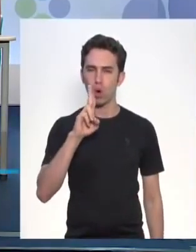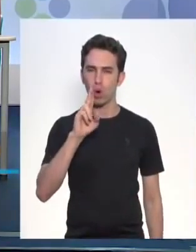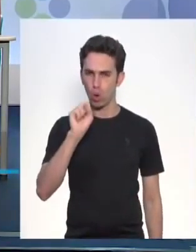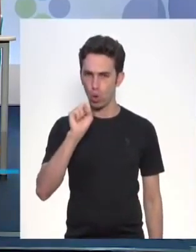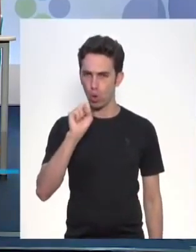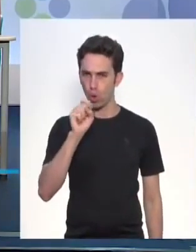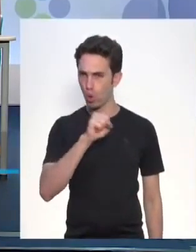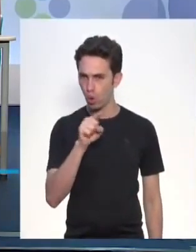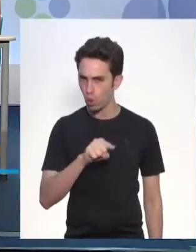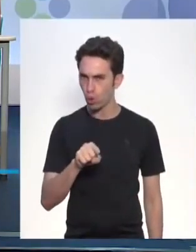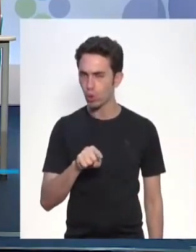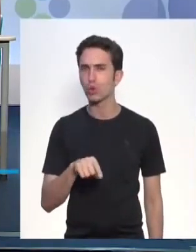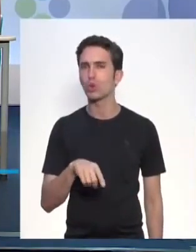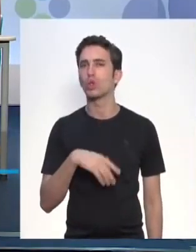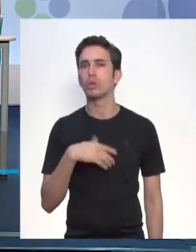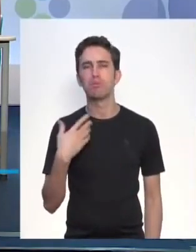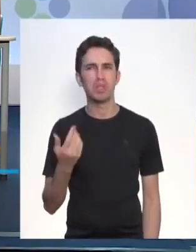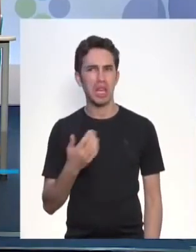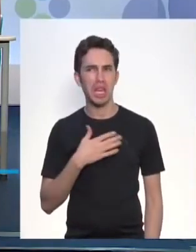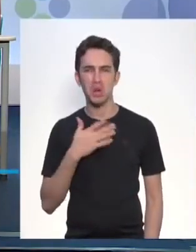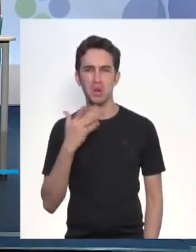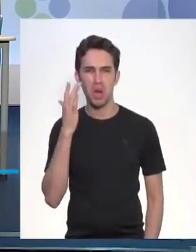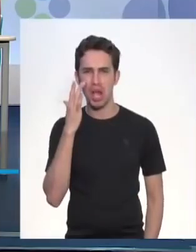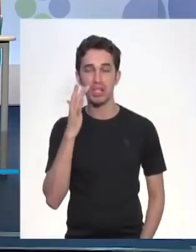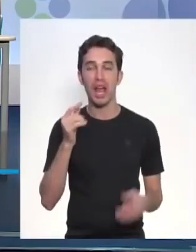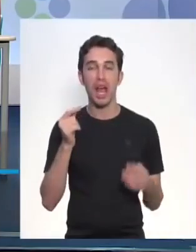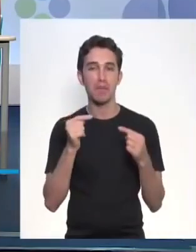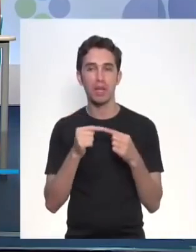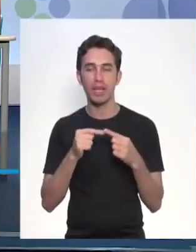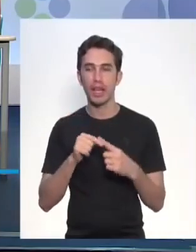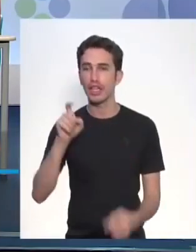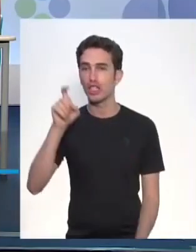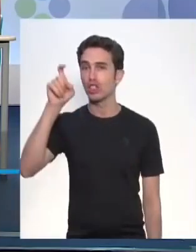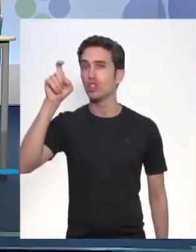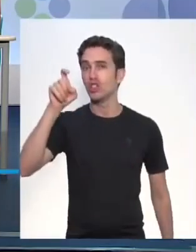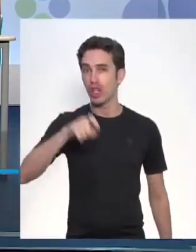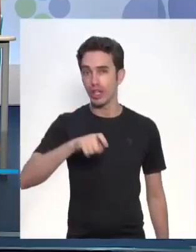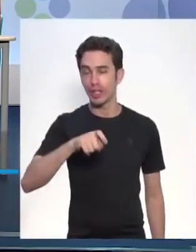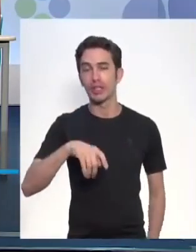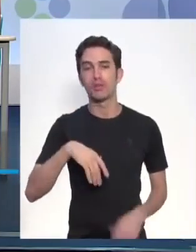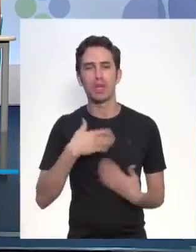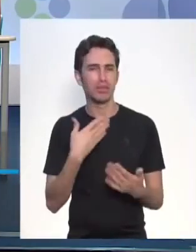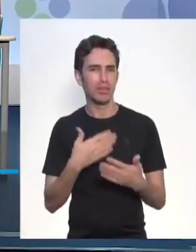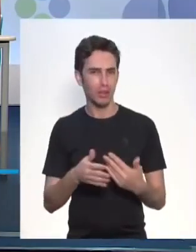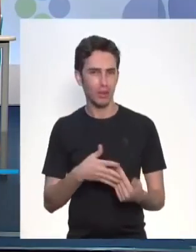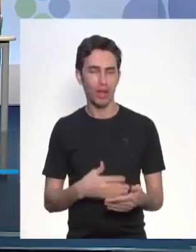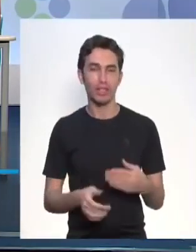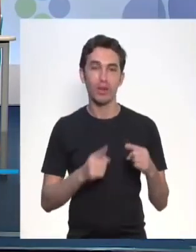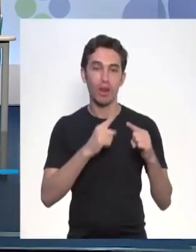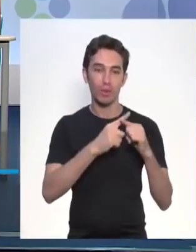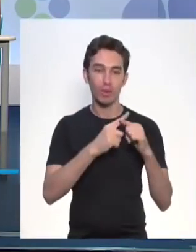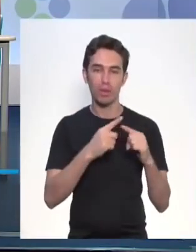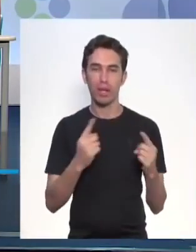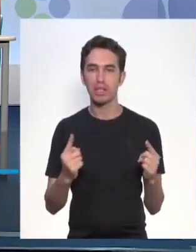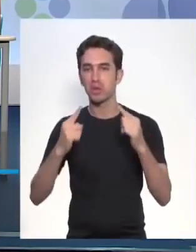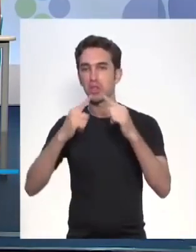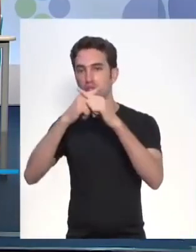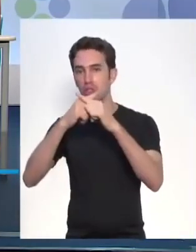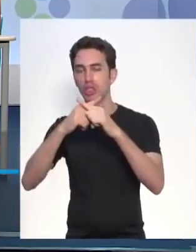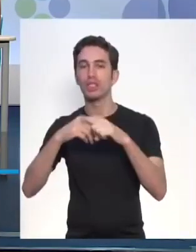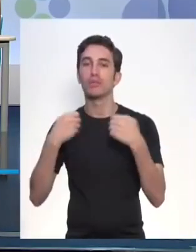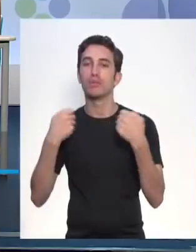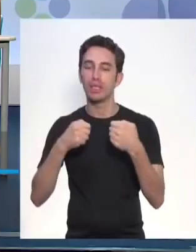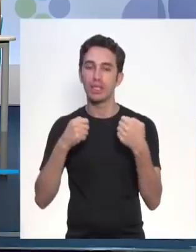da multiplicação em cruz e tal. Não tem muito problema. O nome que você chama pouco importa, desde que faça corretamente. Então, temos aqui, ó,